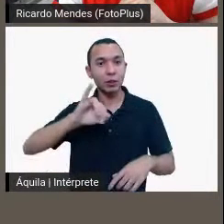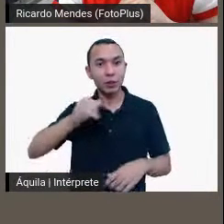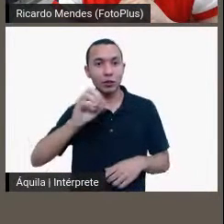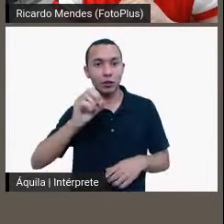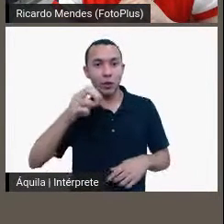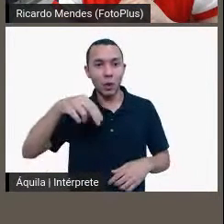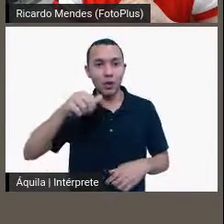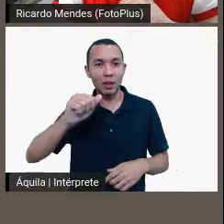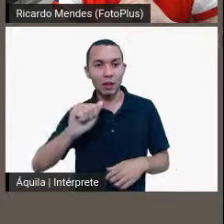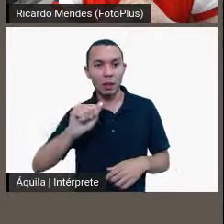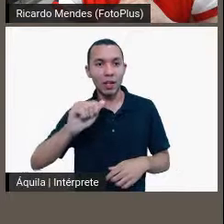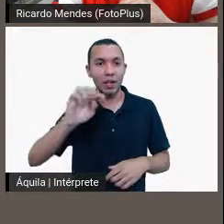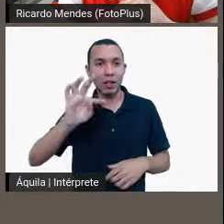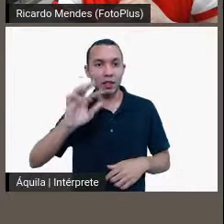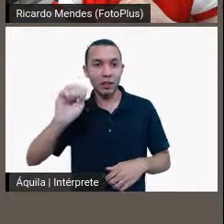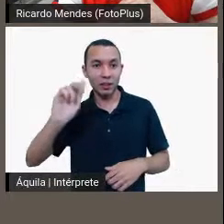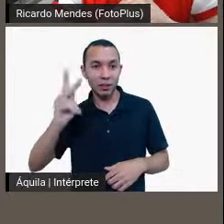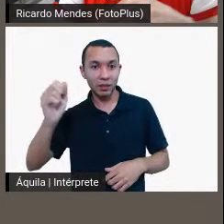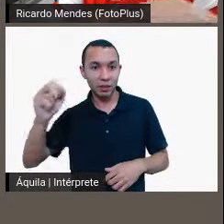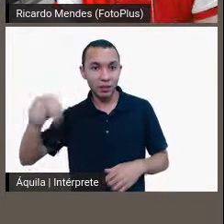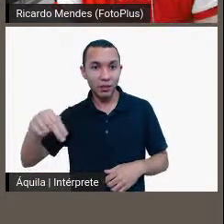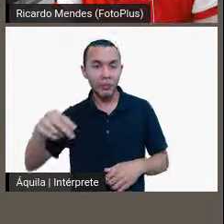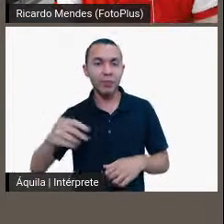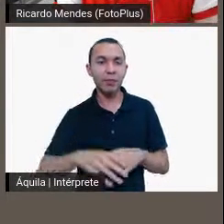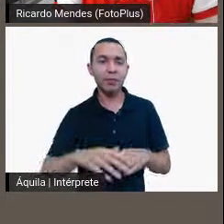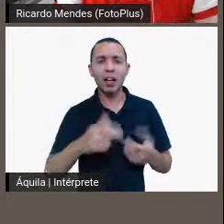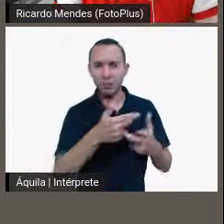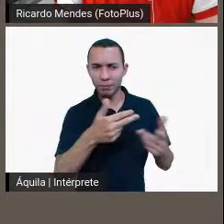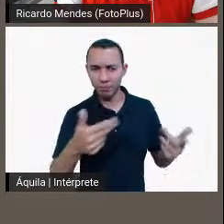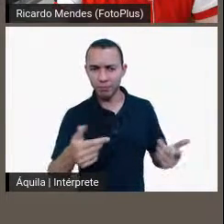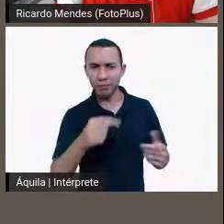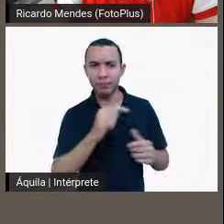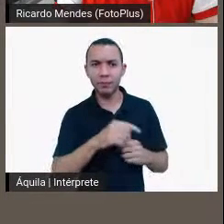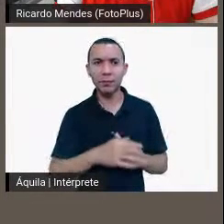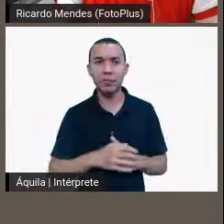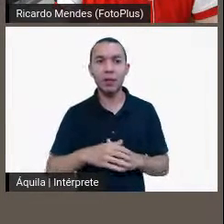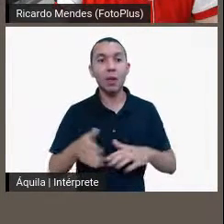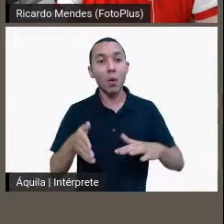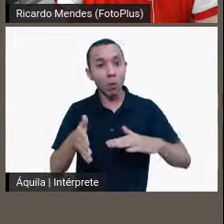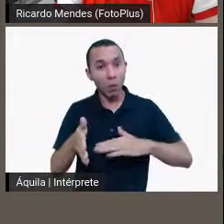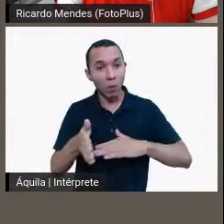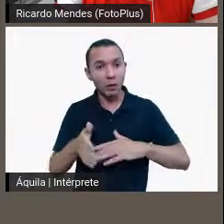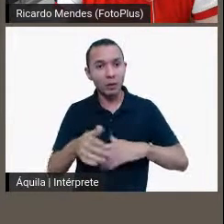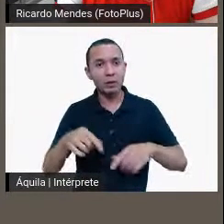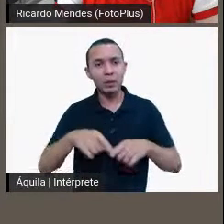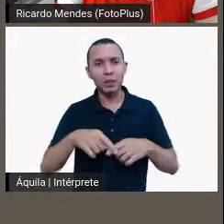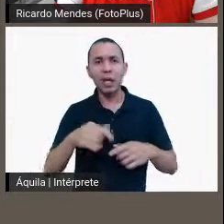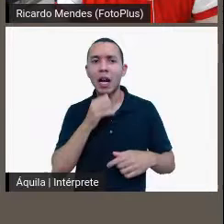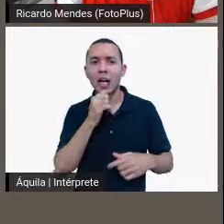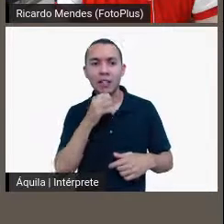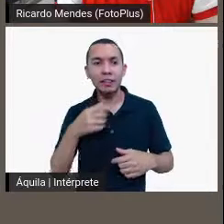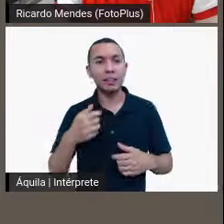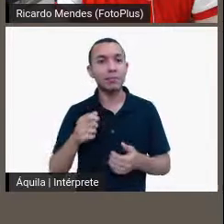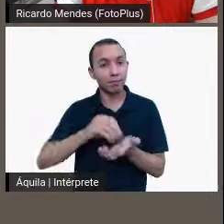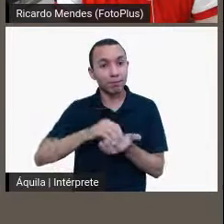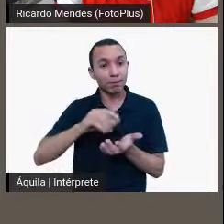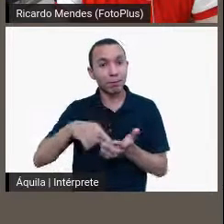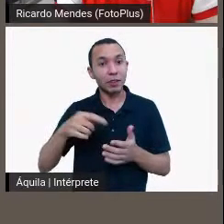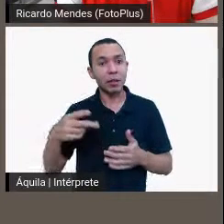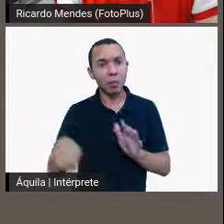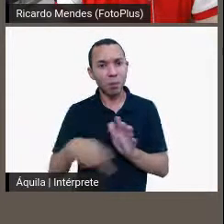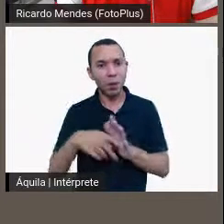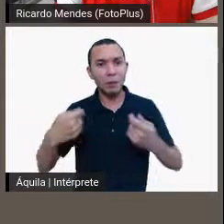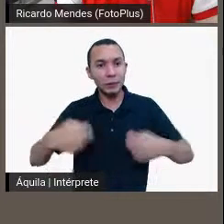procuram rever suas marcas, seus edifícios e cidades. Um modernismo que não entregou as cidades necessárias, mas ilhas